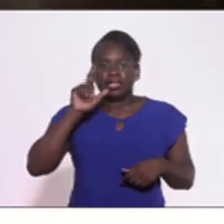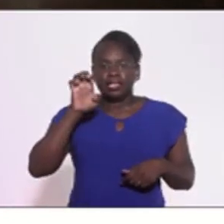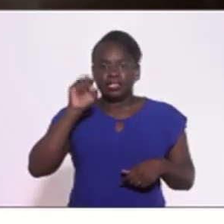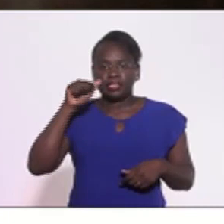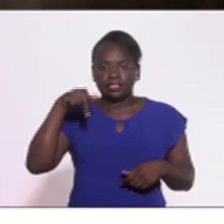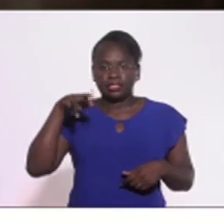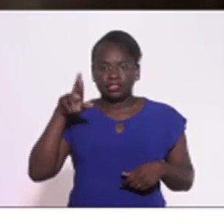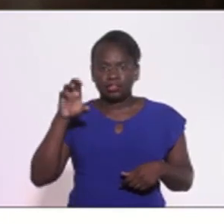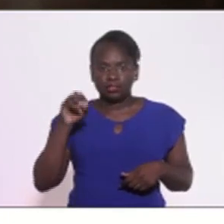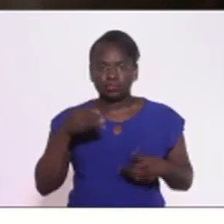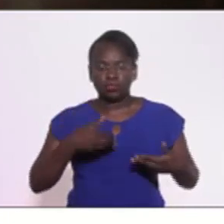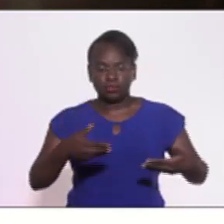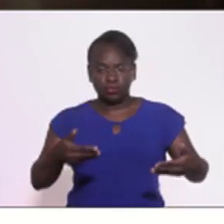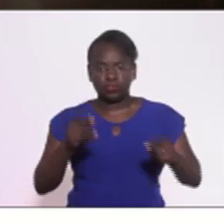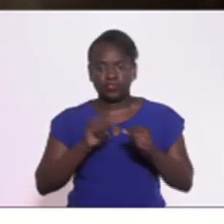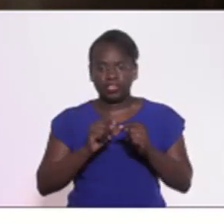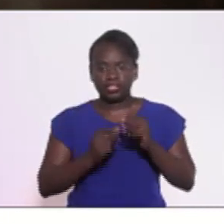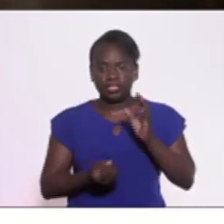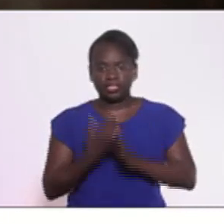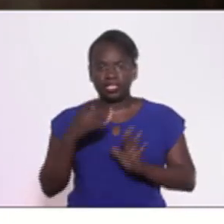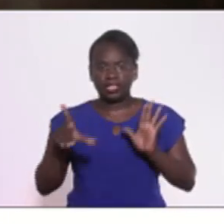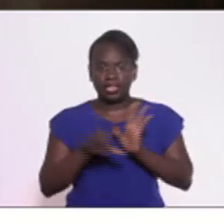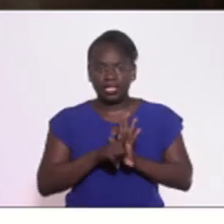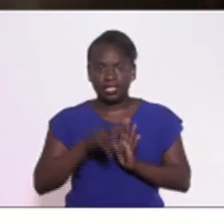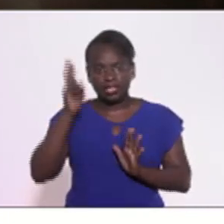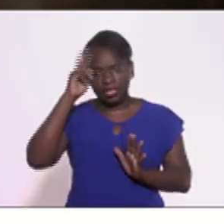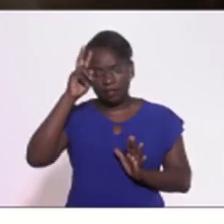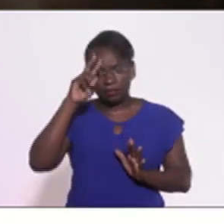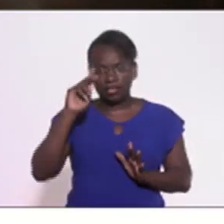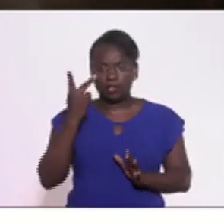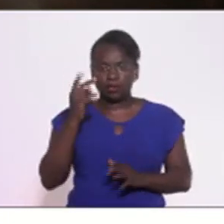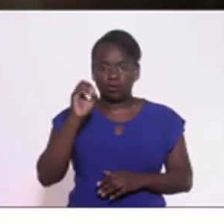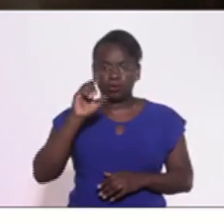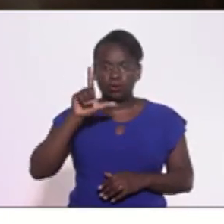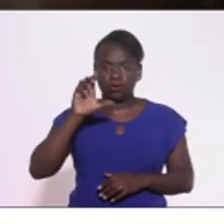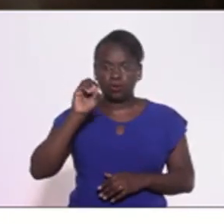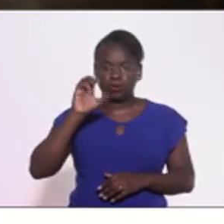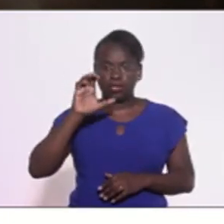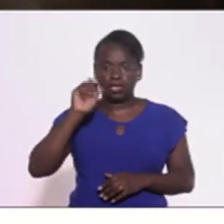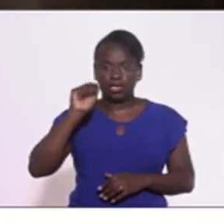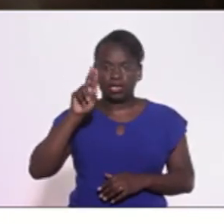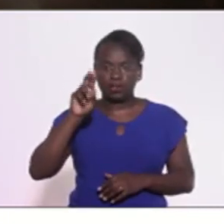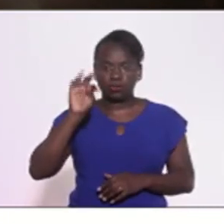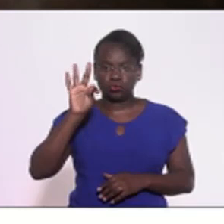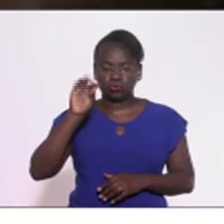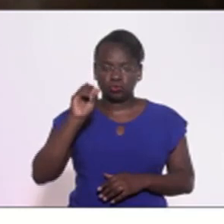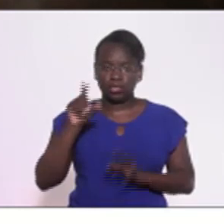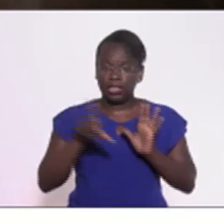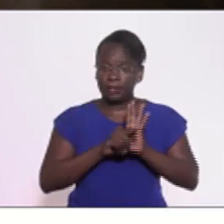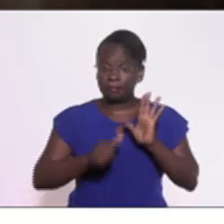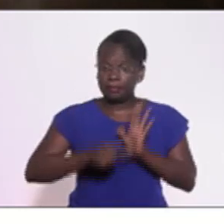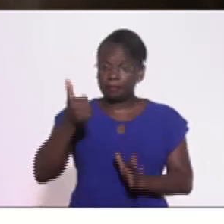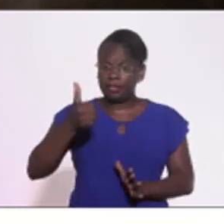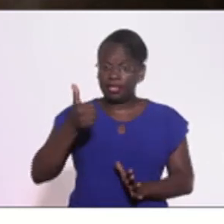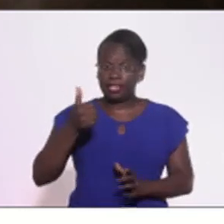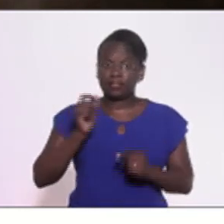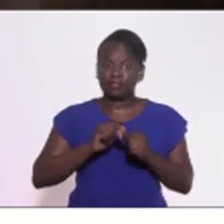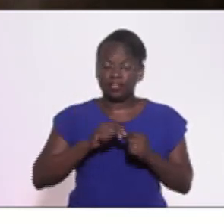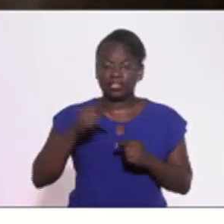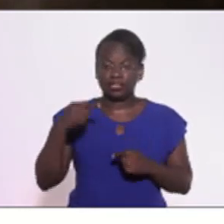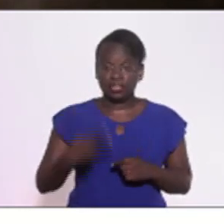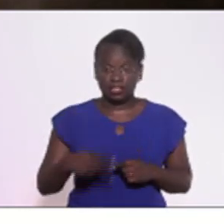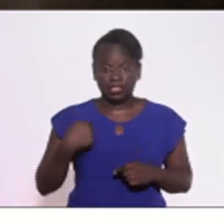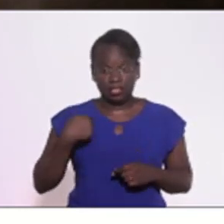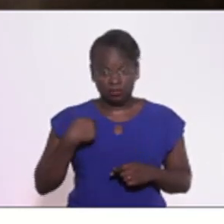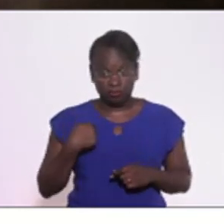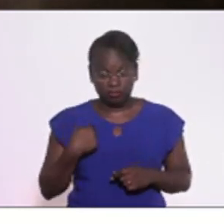Lax a fazer a lei de lembrança do Holocausto. A primeira lei de lembrança do Holocausto foi feita